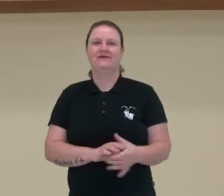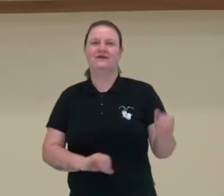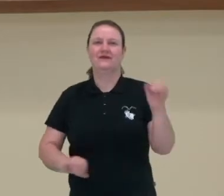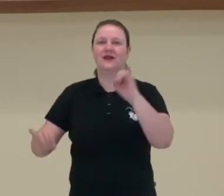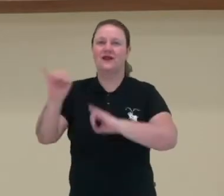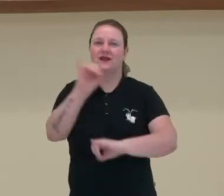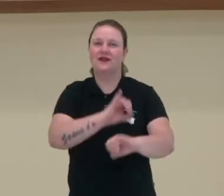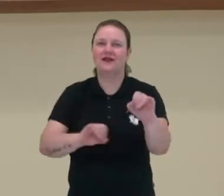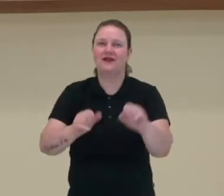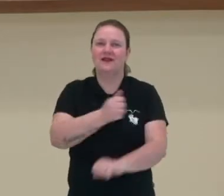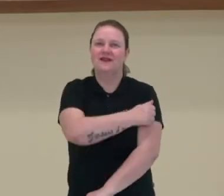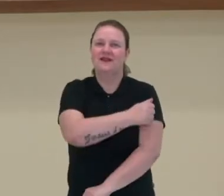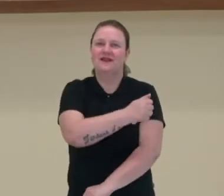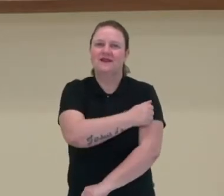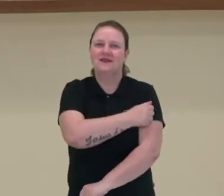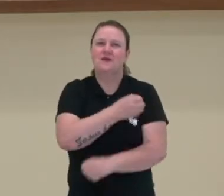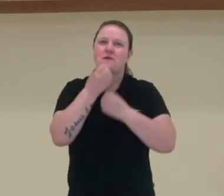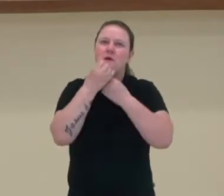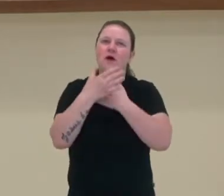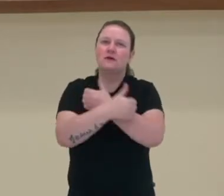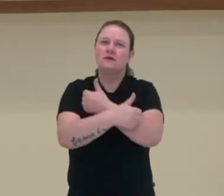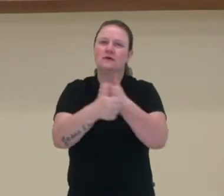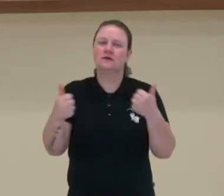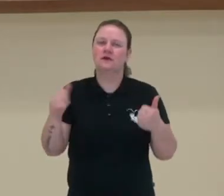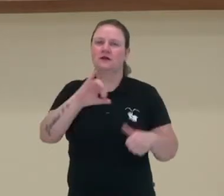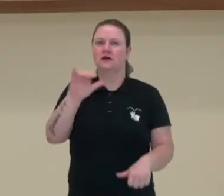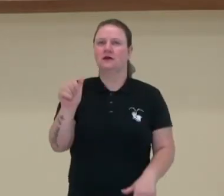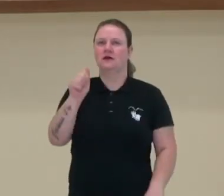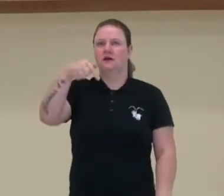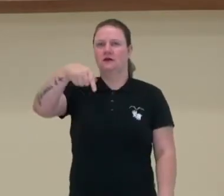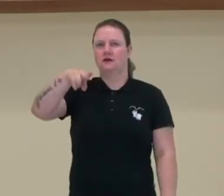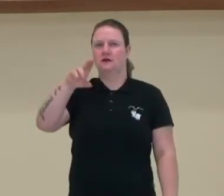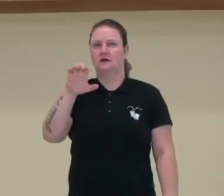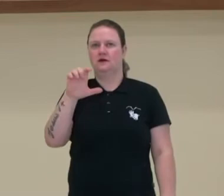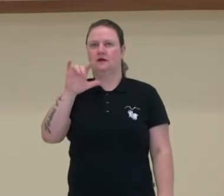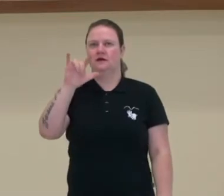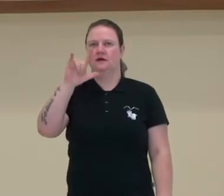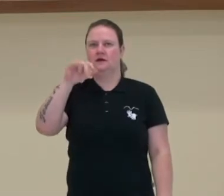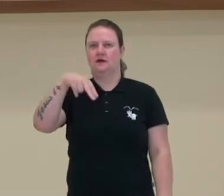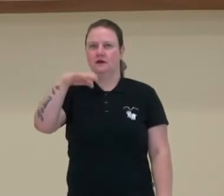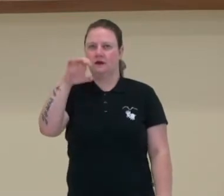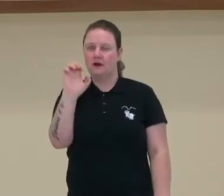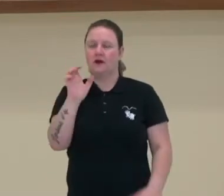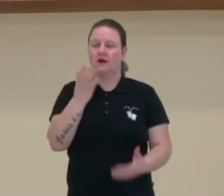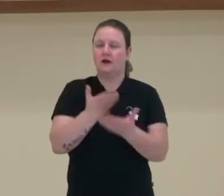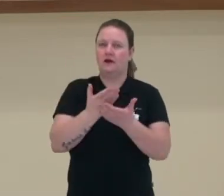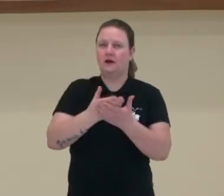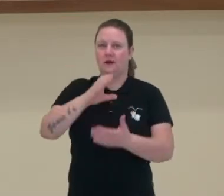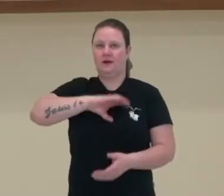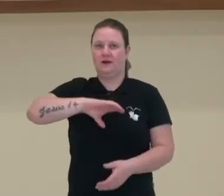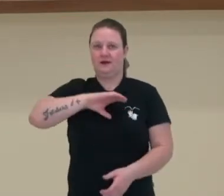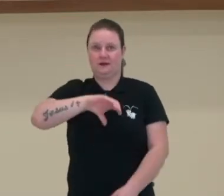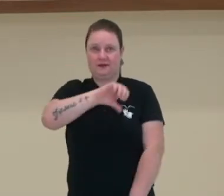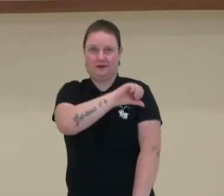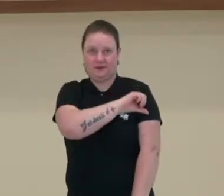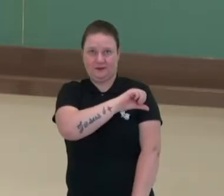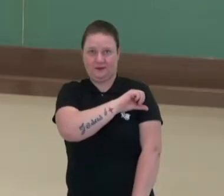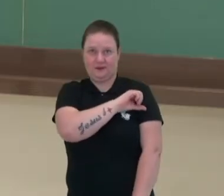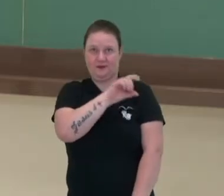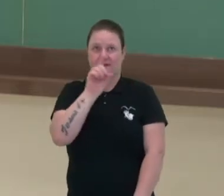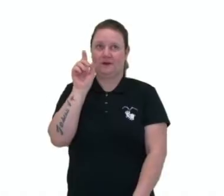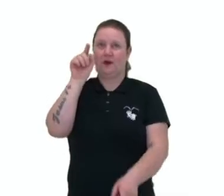Olá, tudo bem com vocês? Eu sou a professora Jaqueline e essa é a nossa aula de língua portuguesa do 9º ano. Nós vamos